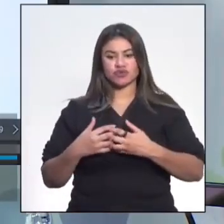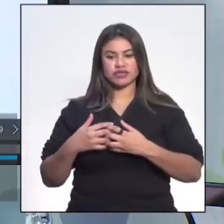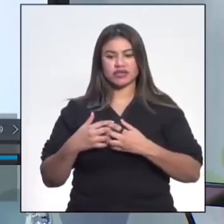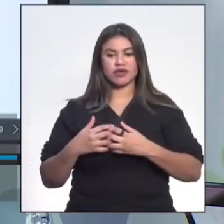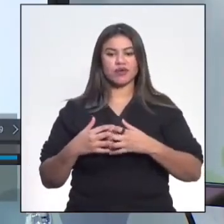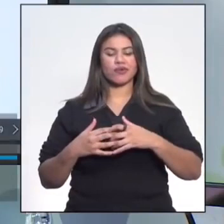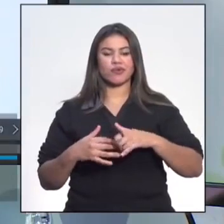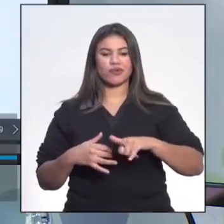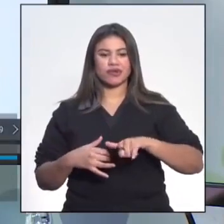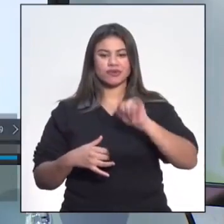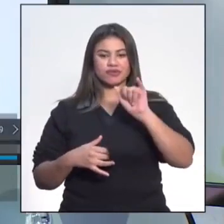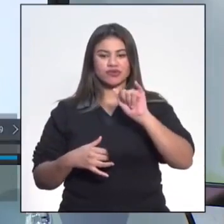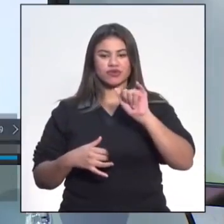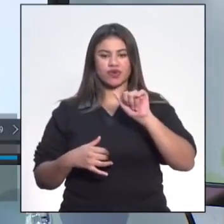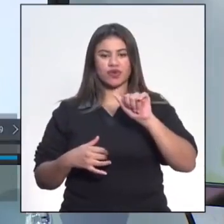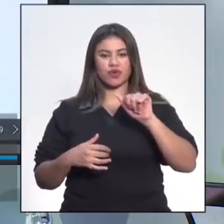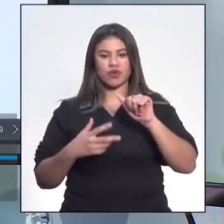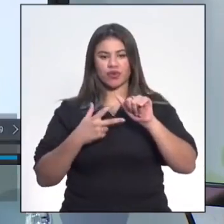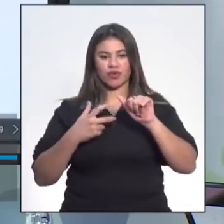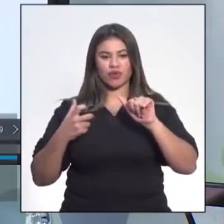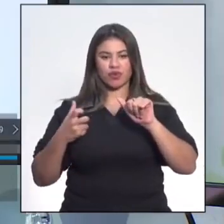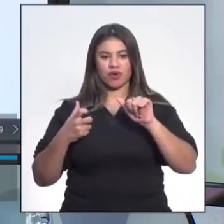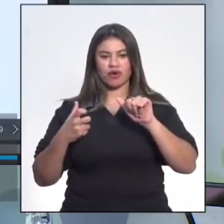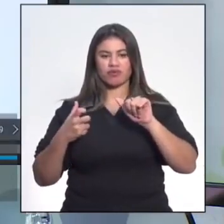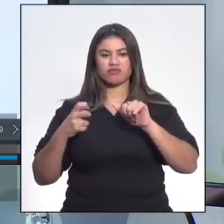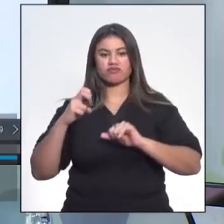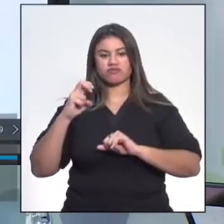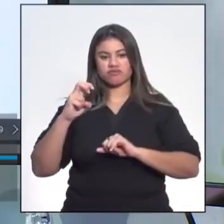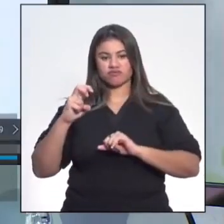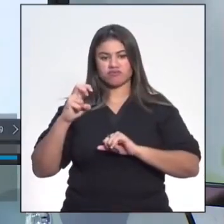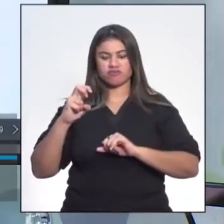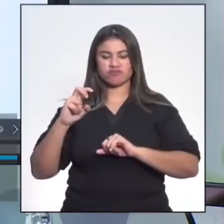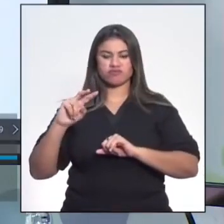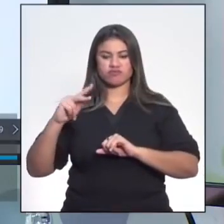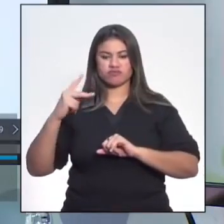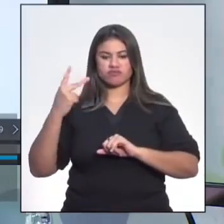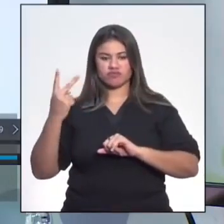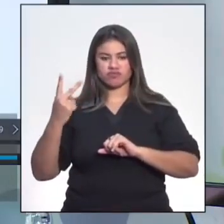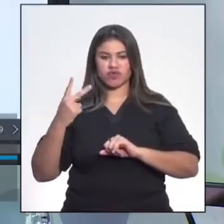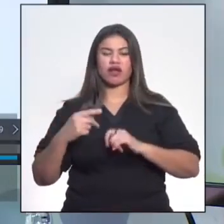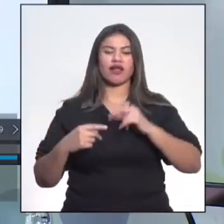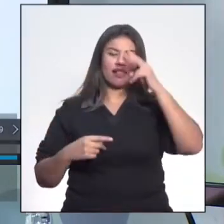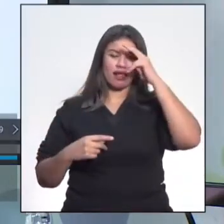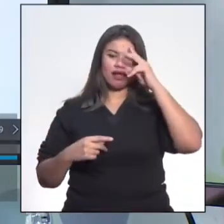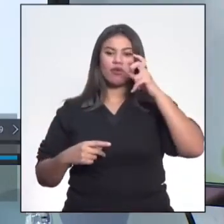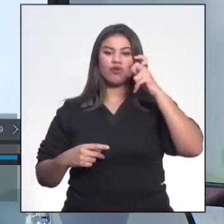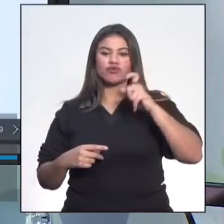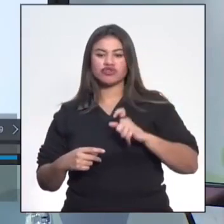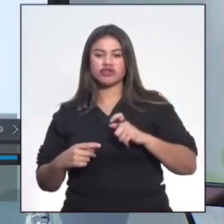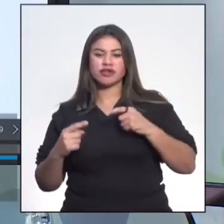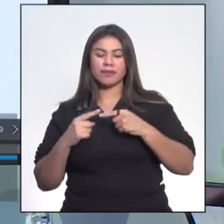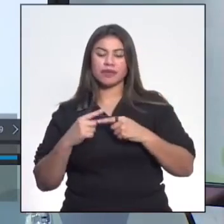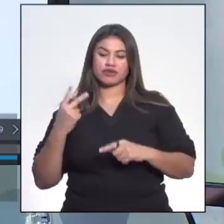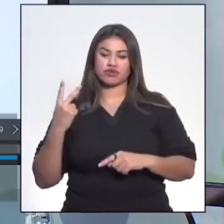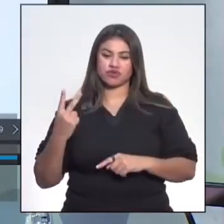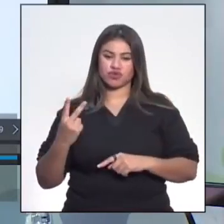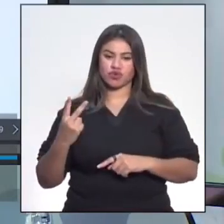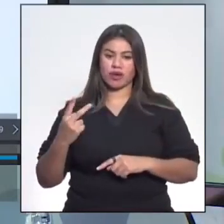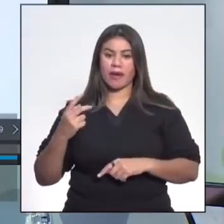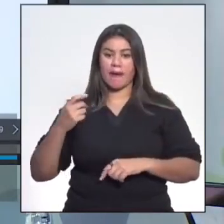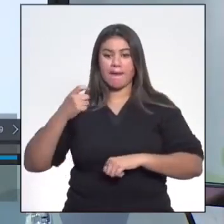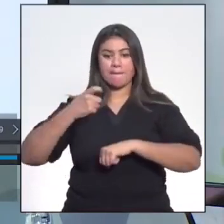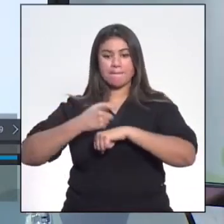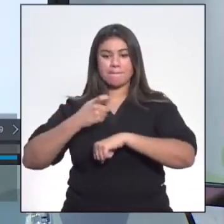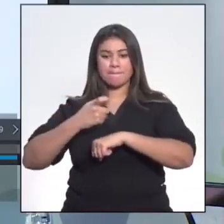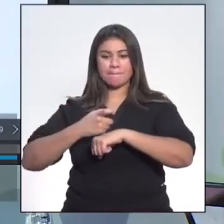5 vezes x quadrado. Lembra do x quadrado? Tá bom. Então, o x vale 2 segundos. Eu quero saber aonde foi para a pedra, o